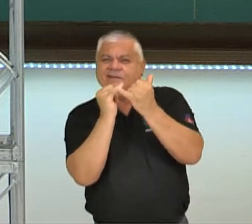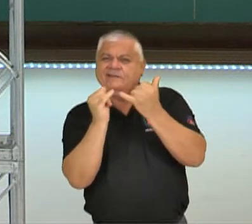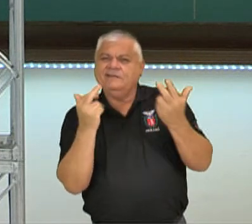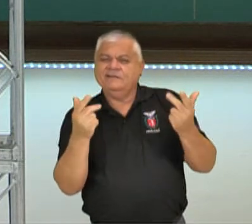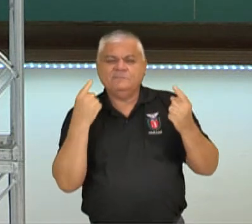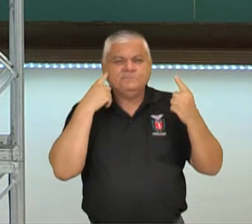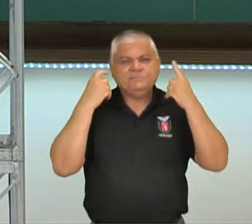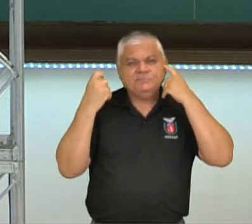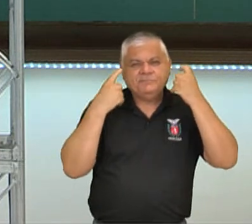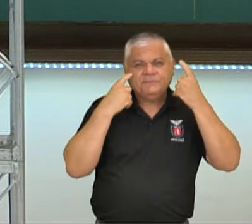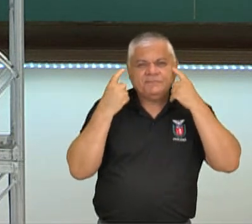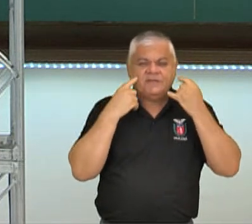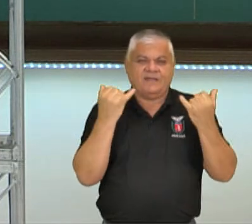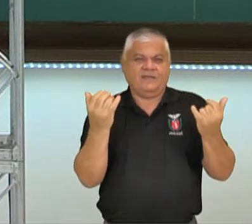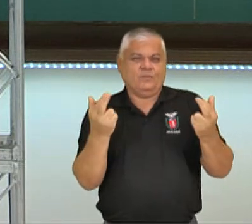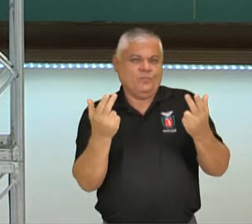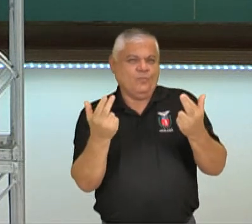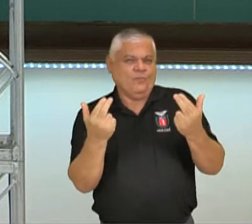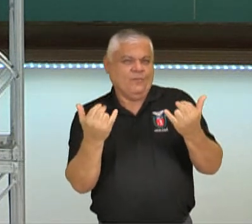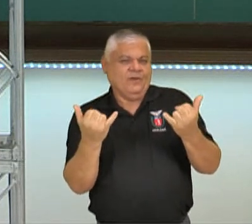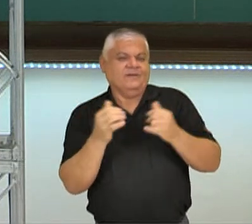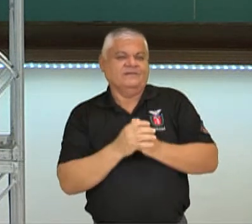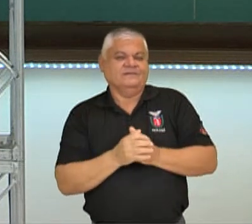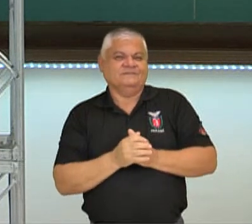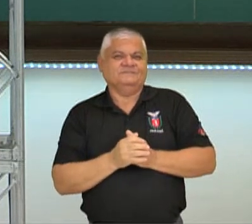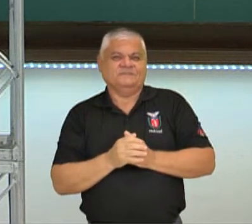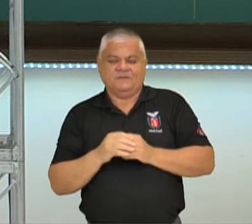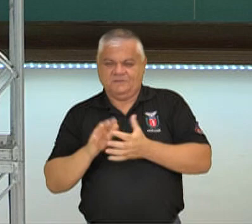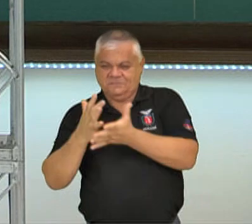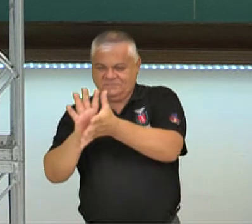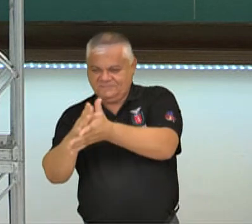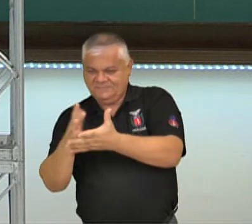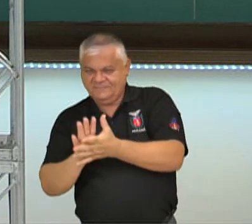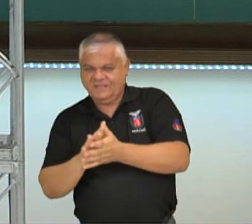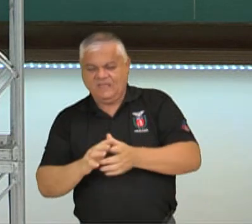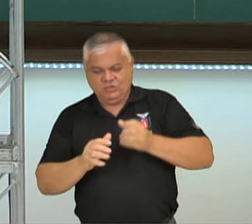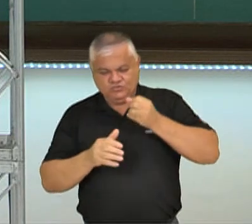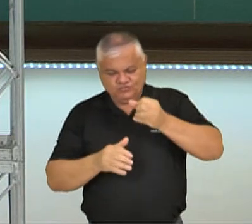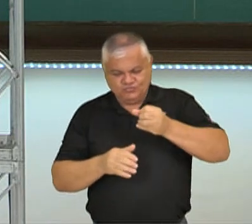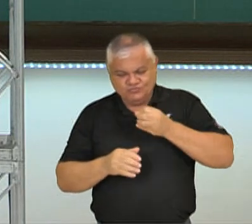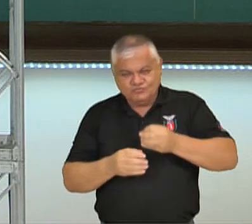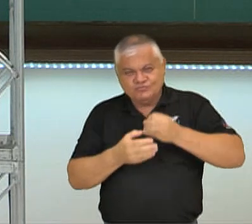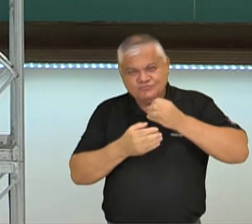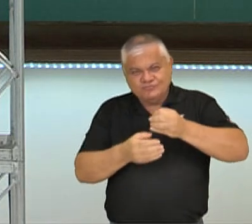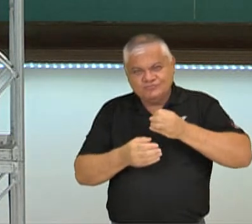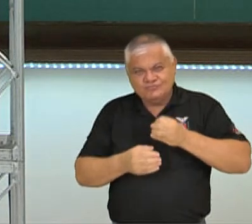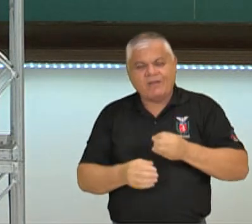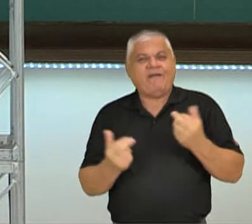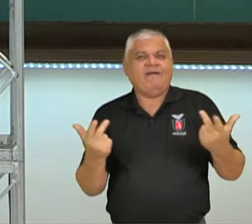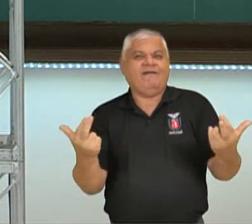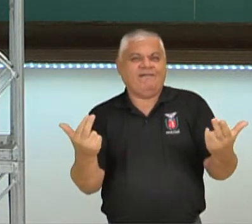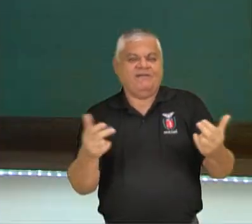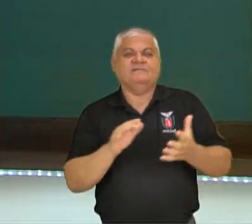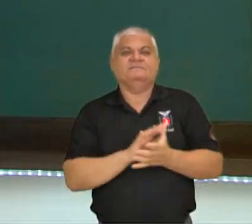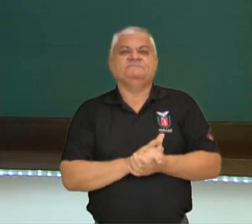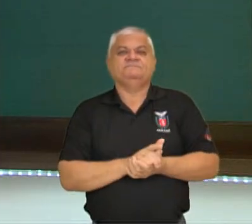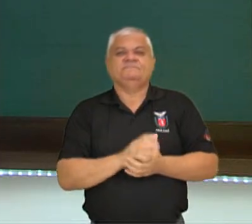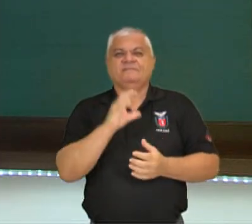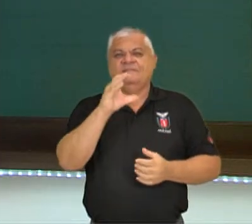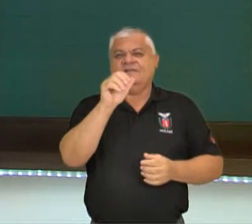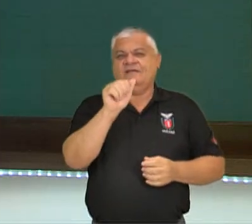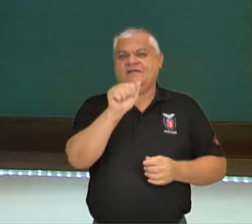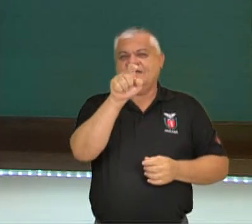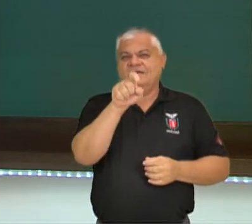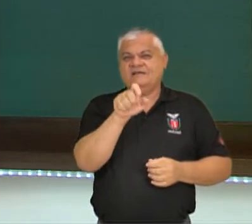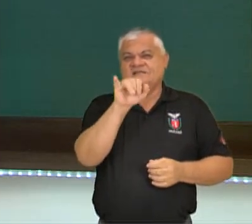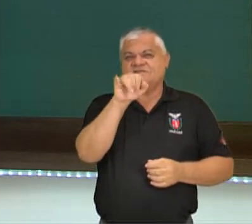som do pandeiro, ele tem mais ou menos o mesmo timbre, a mesma altura do som do cachixi, beleza? Então, o